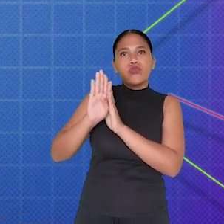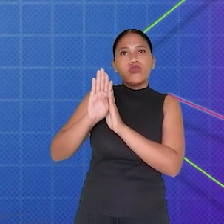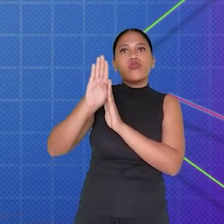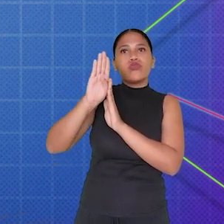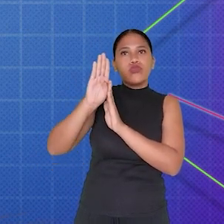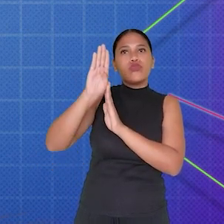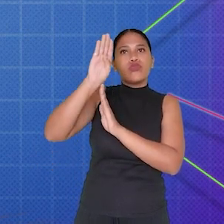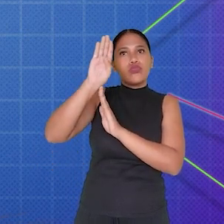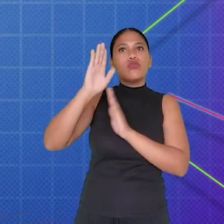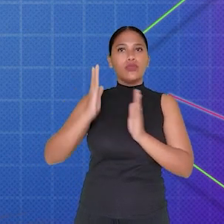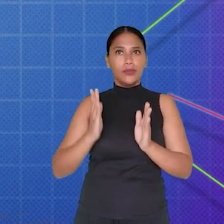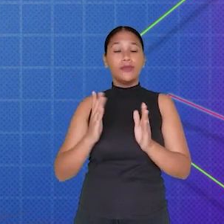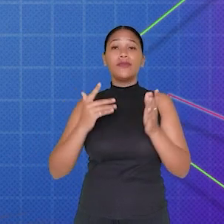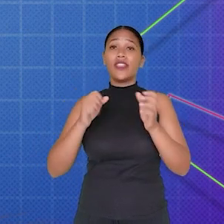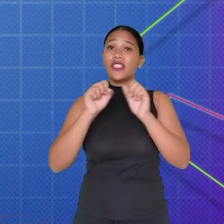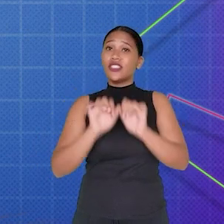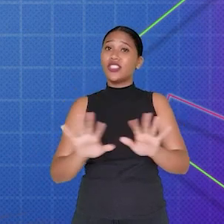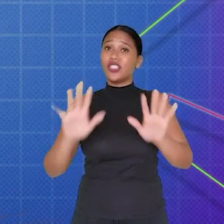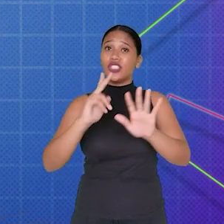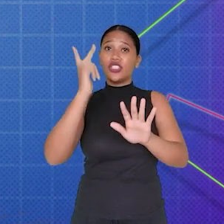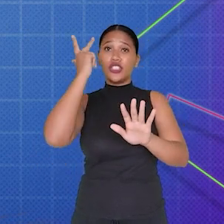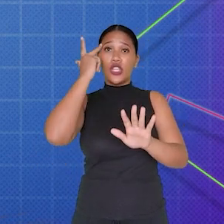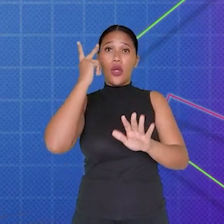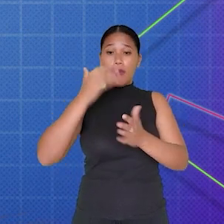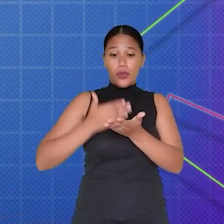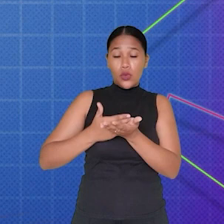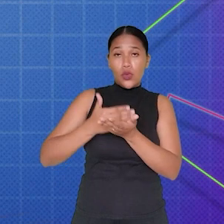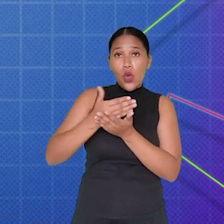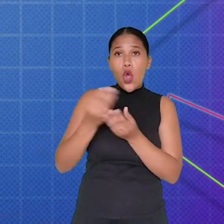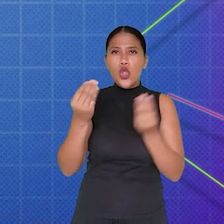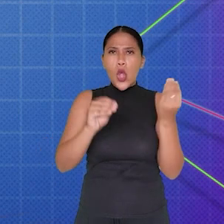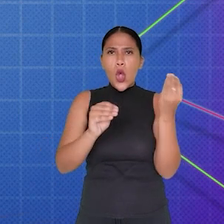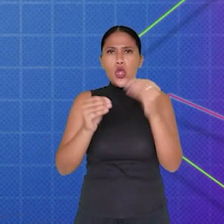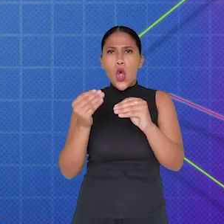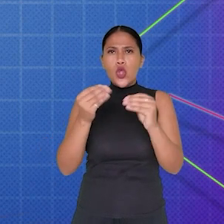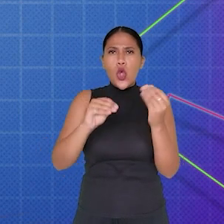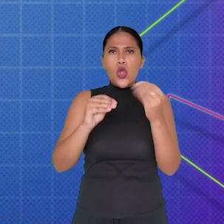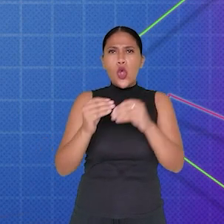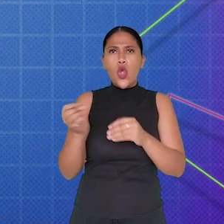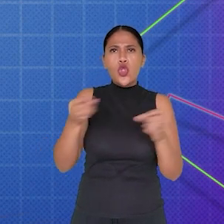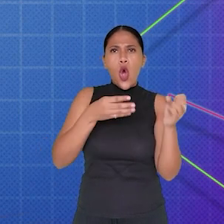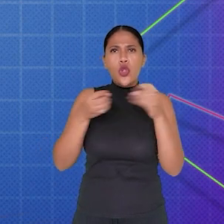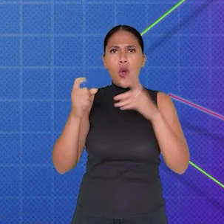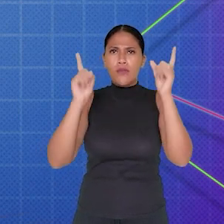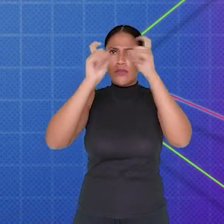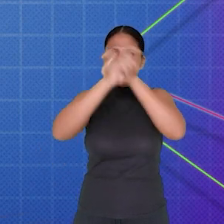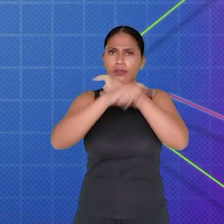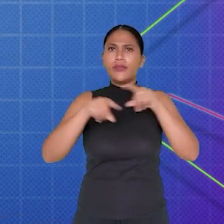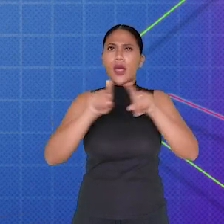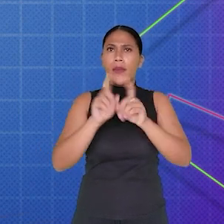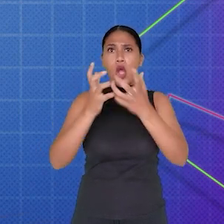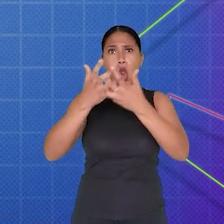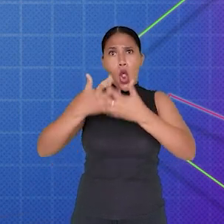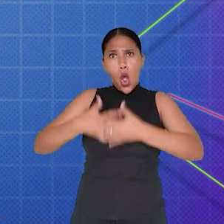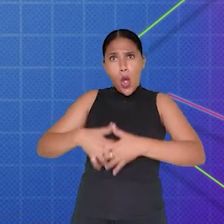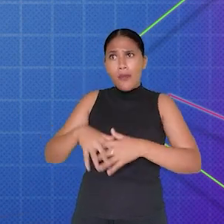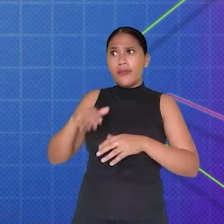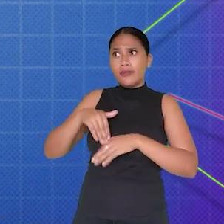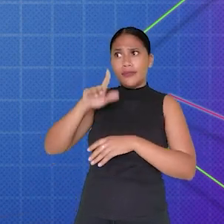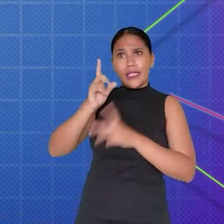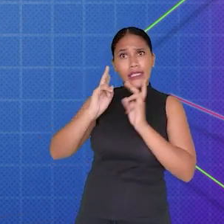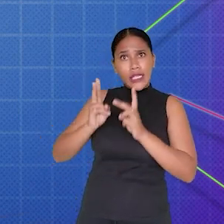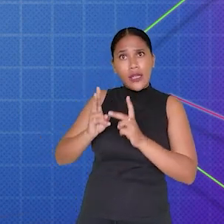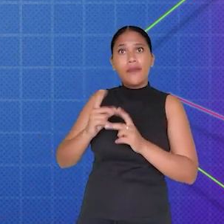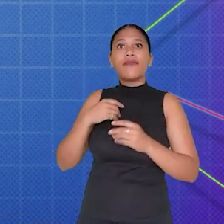dificuldade do jogo à medida que o jogador progride. Isso é geralmente alcançado por meio da introdução de novos desafios ou do aumento da complexidade dos